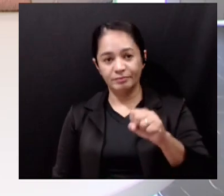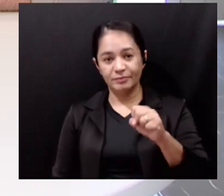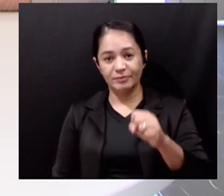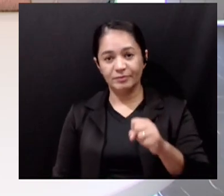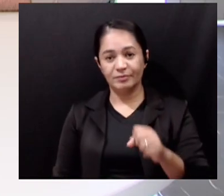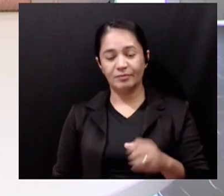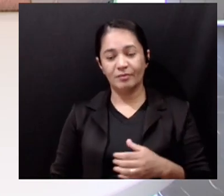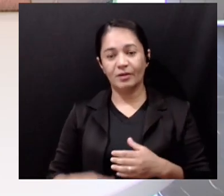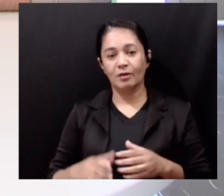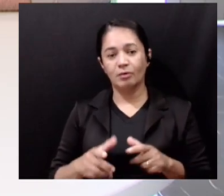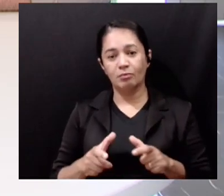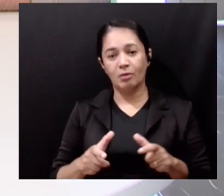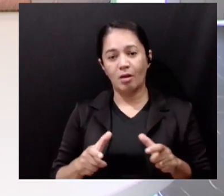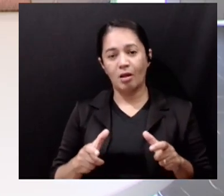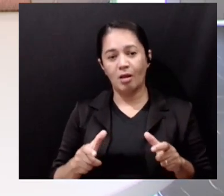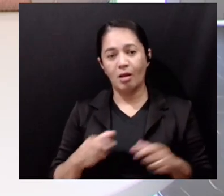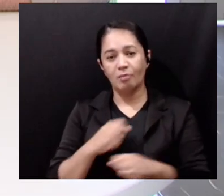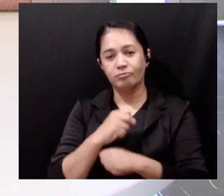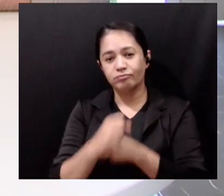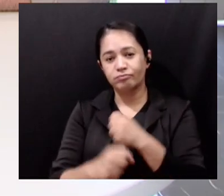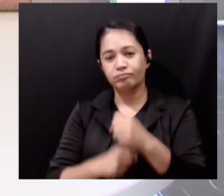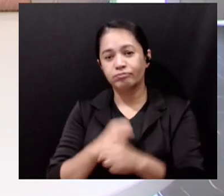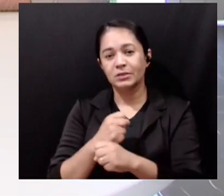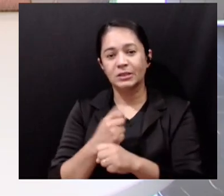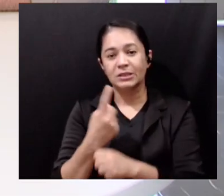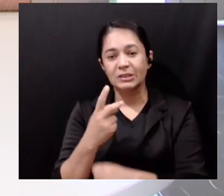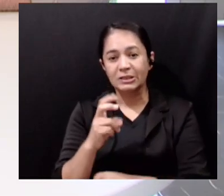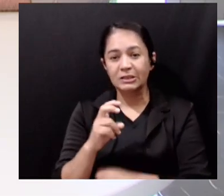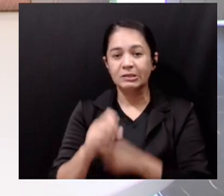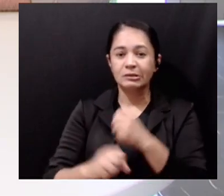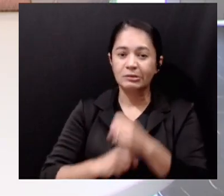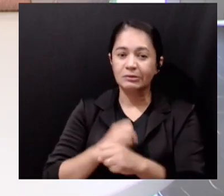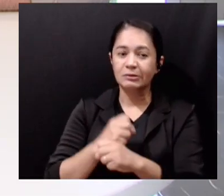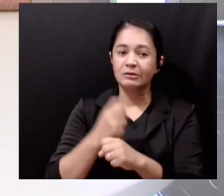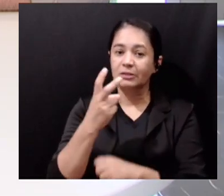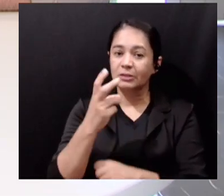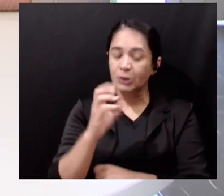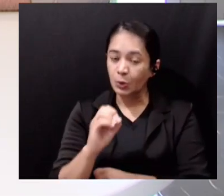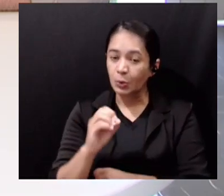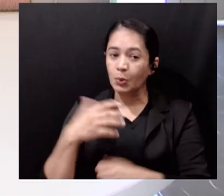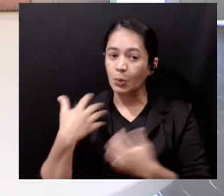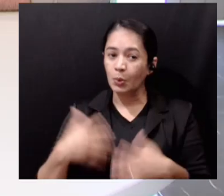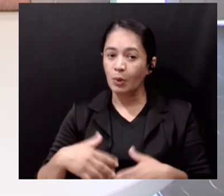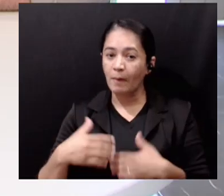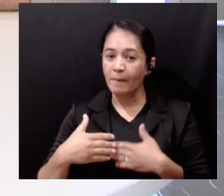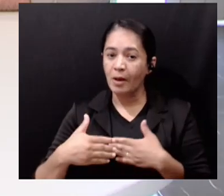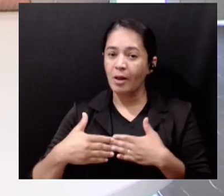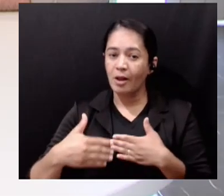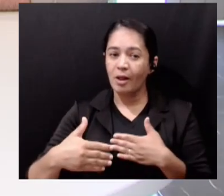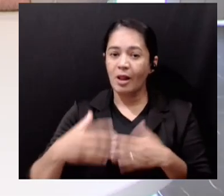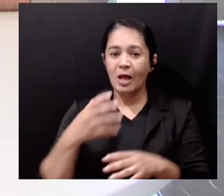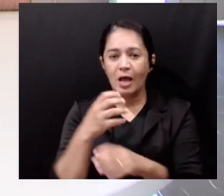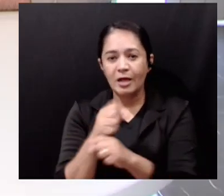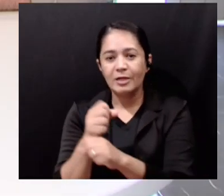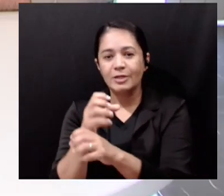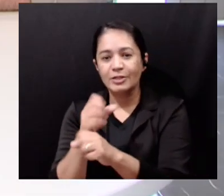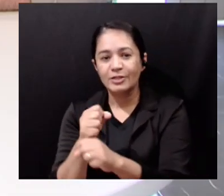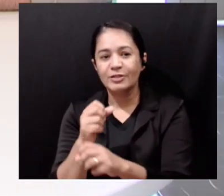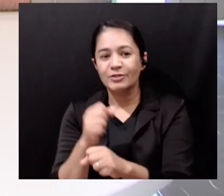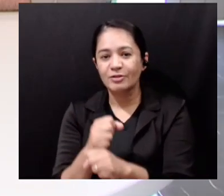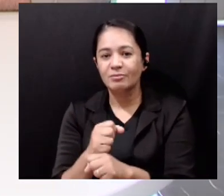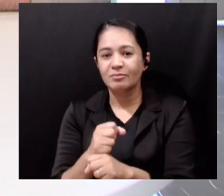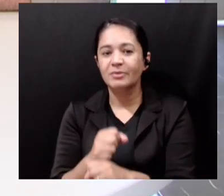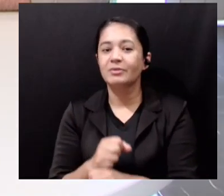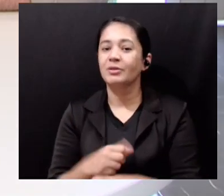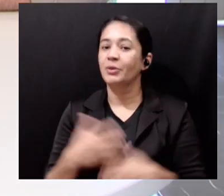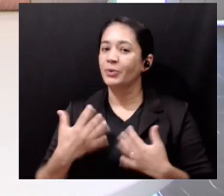de 10, 15, 20 anos, a soma de vários pouquinhos pode fazer uma grande diferença. É isso então,